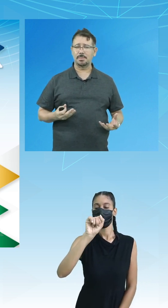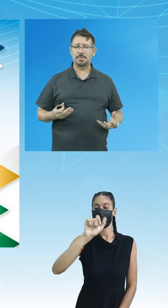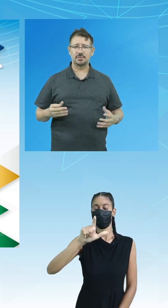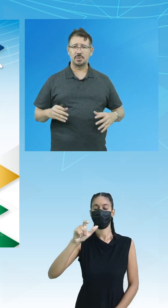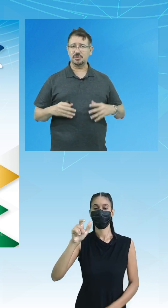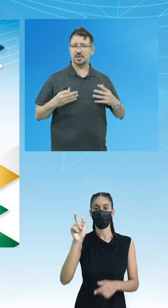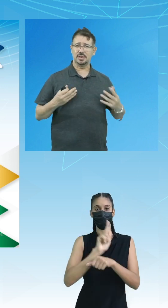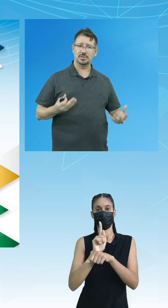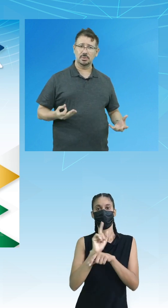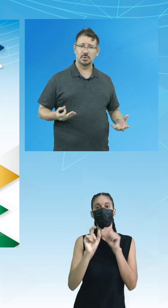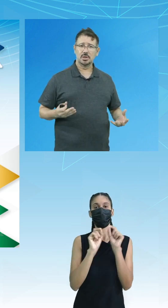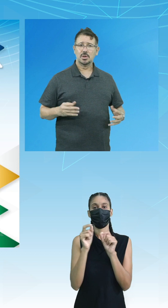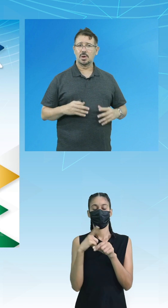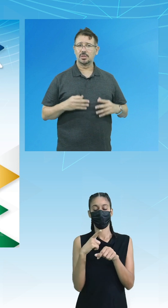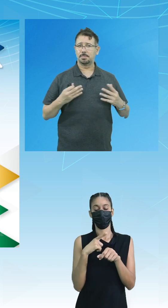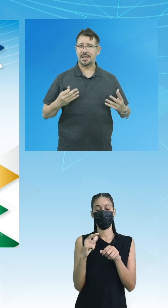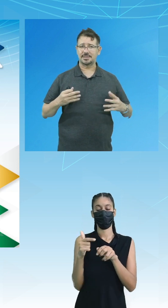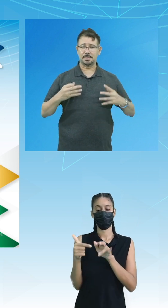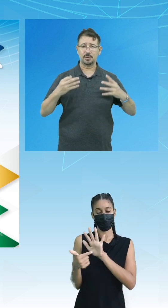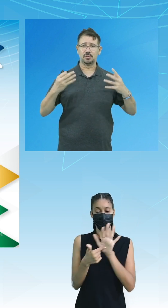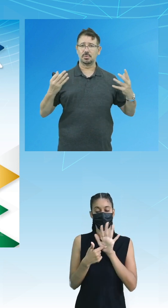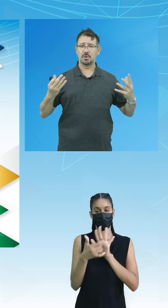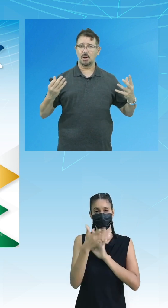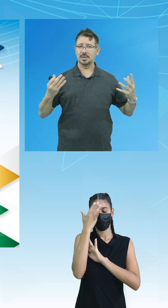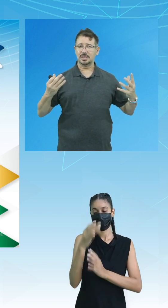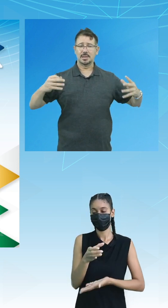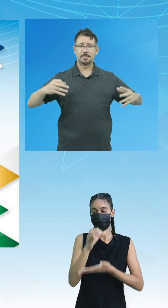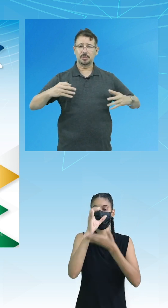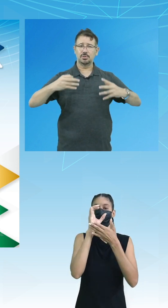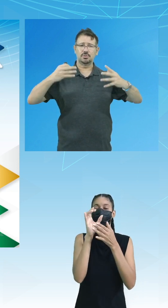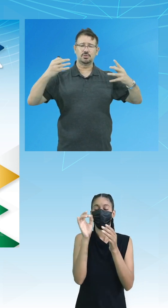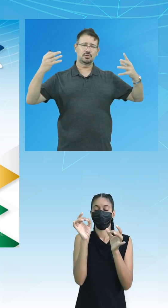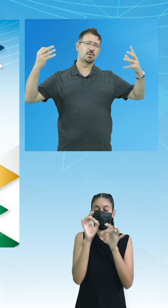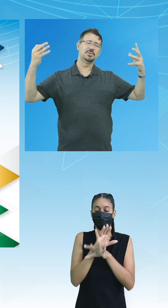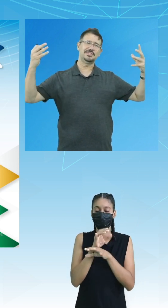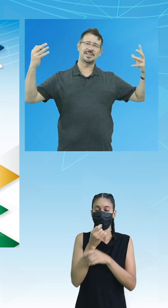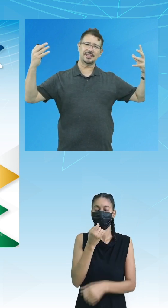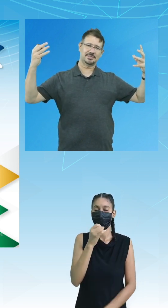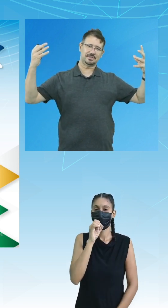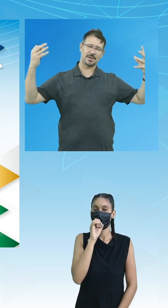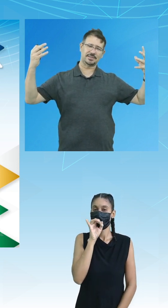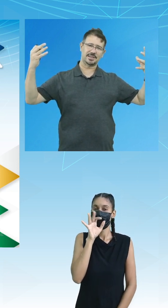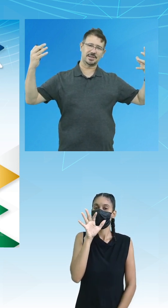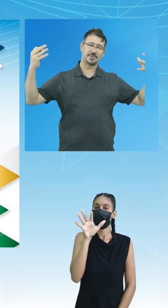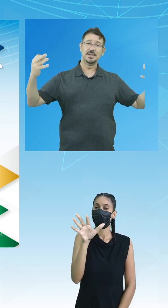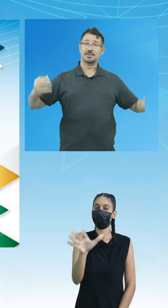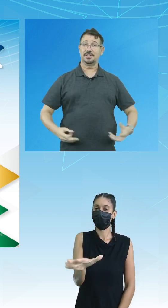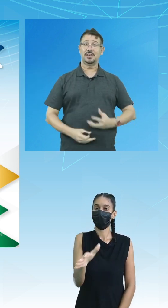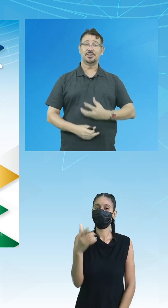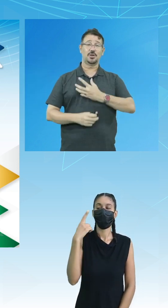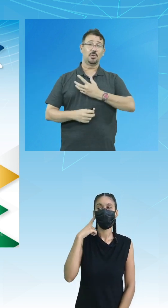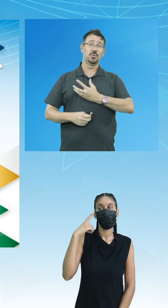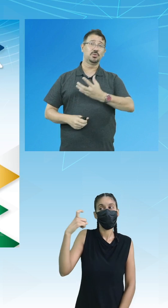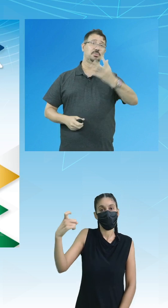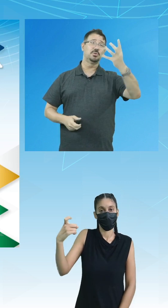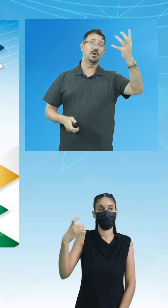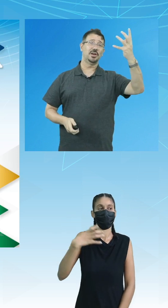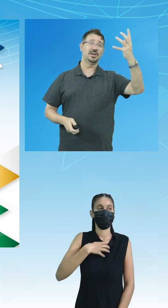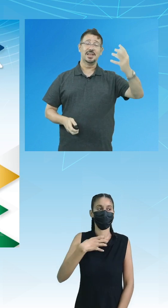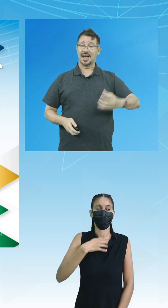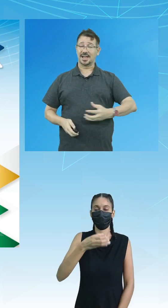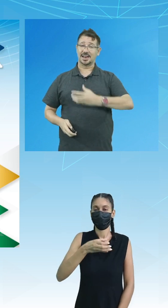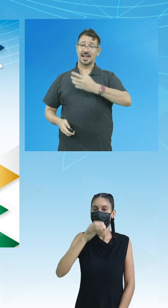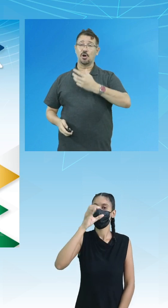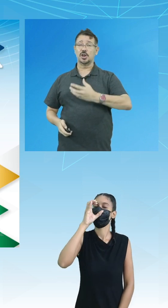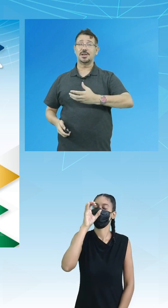televisão uma pessoa ingerindo, quando passa pelo último gole, produz um som de satisfação. Veja só, o último